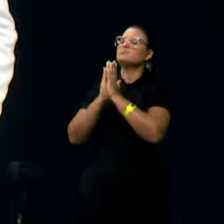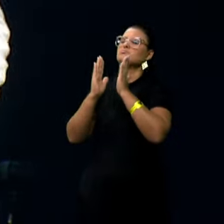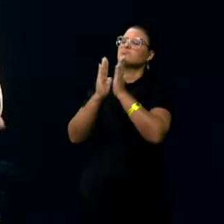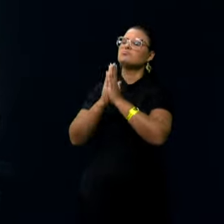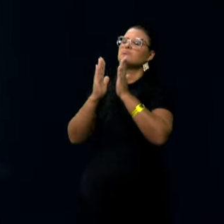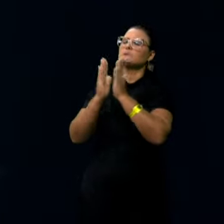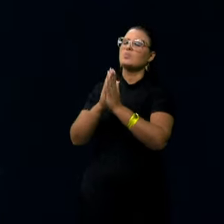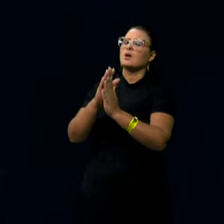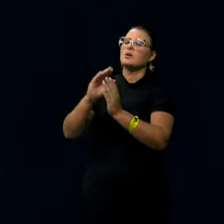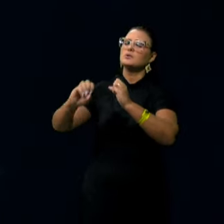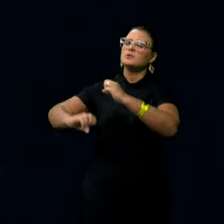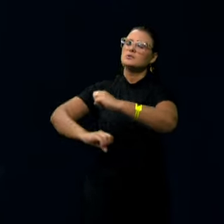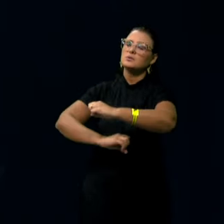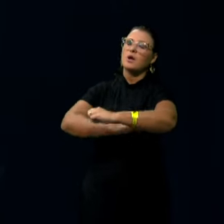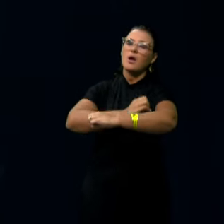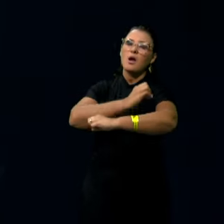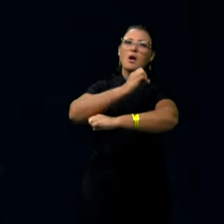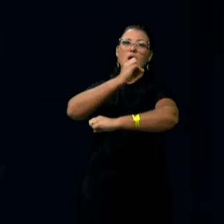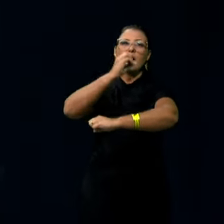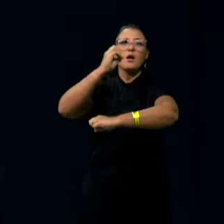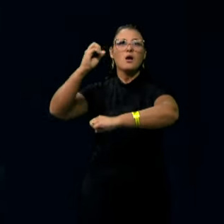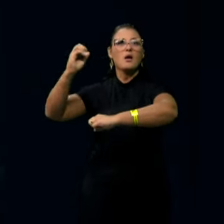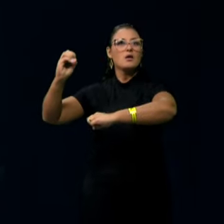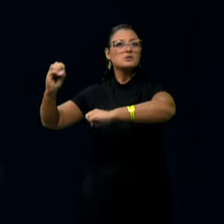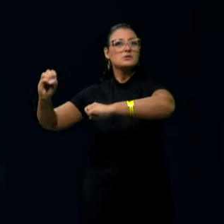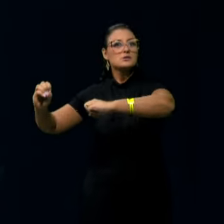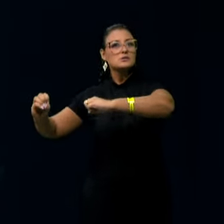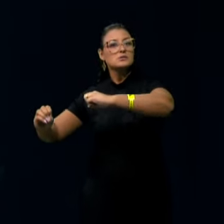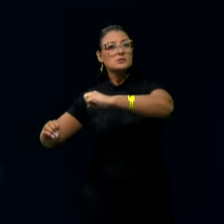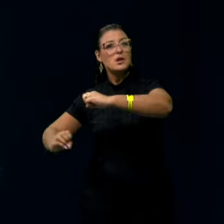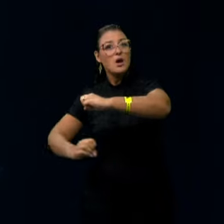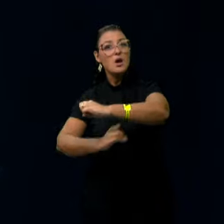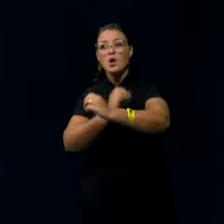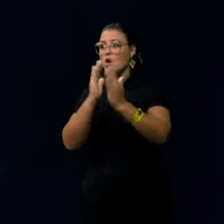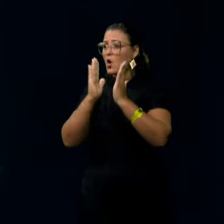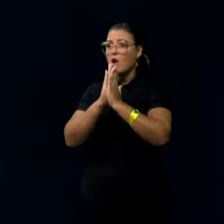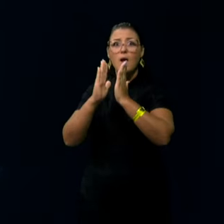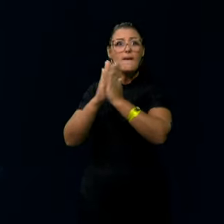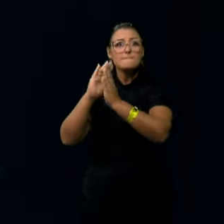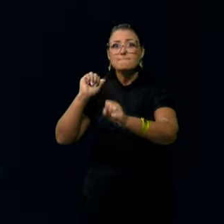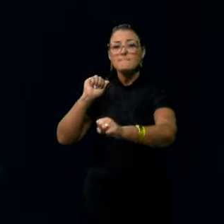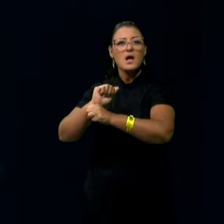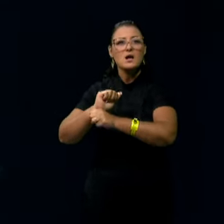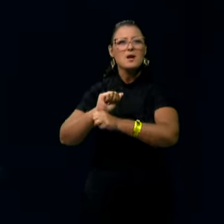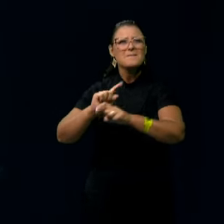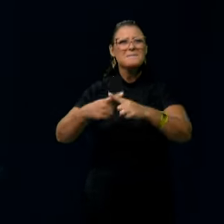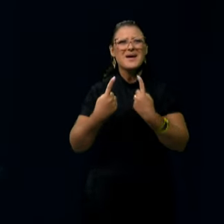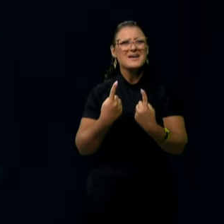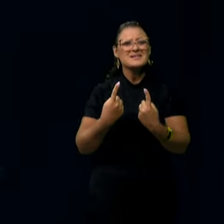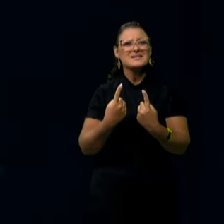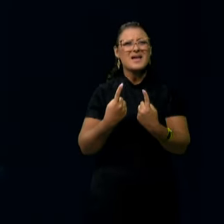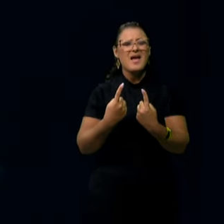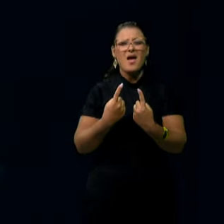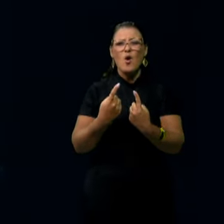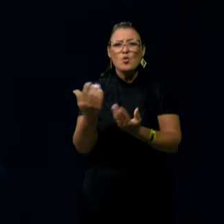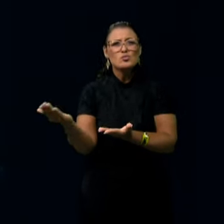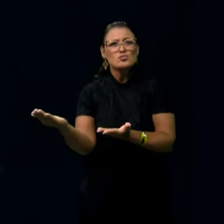meio-dia tarde e todavia estavam jogado ali mas ele não estavam orando como nós chorava a